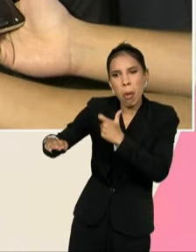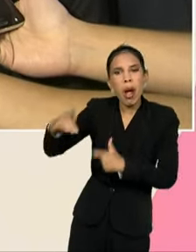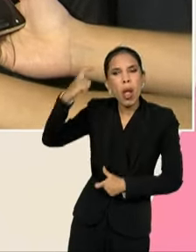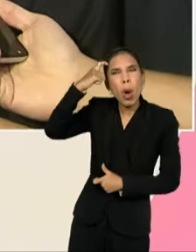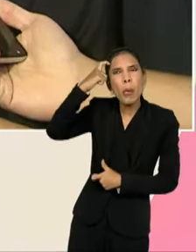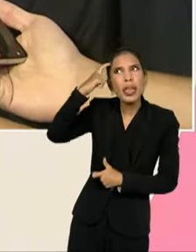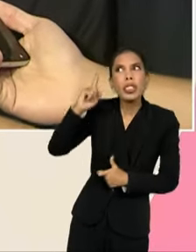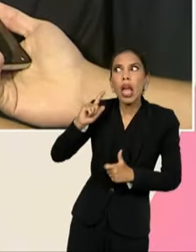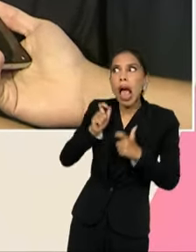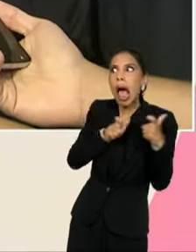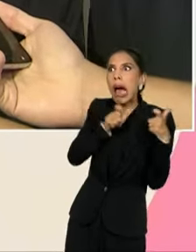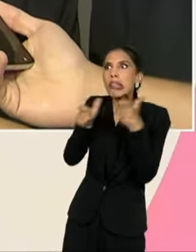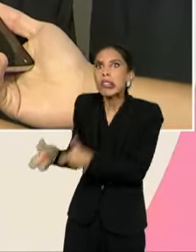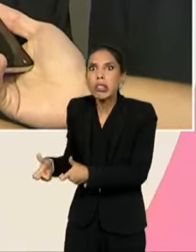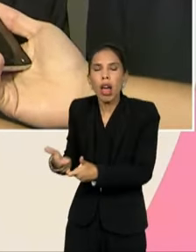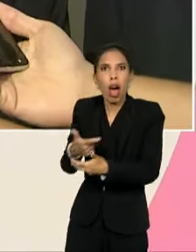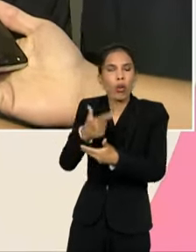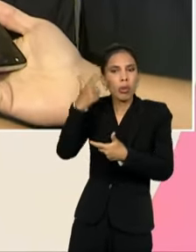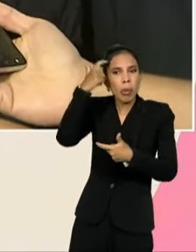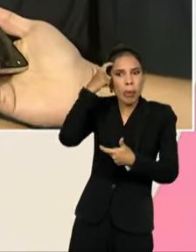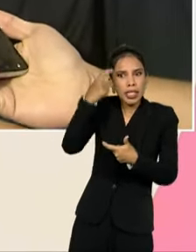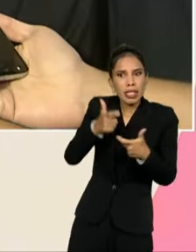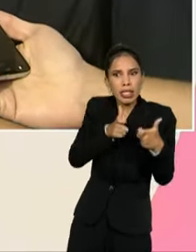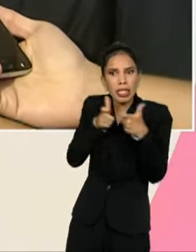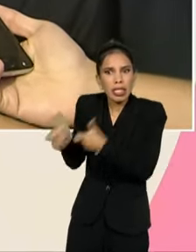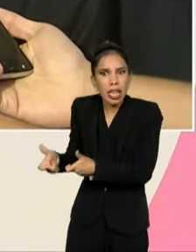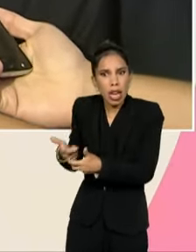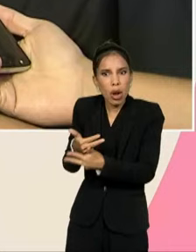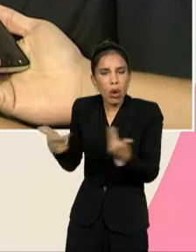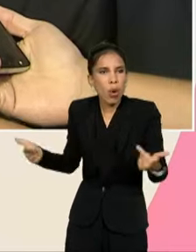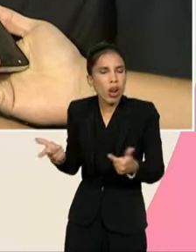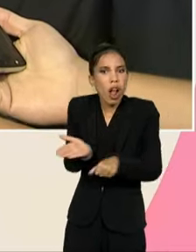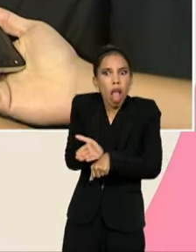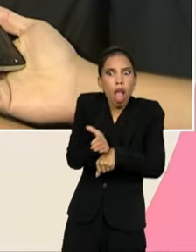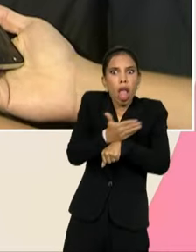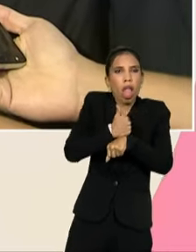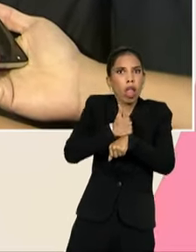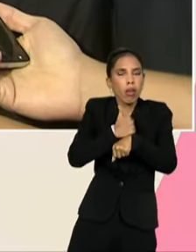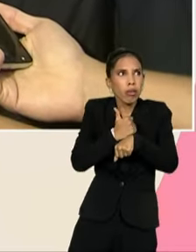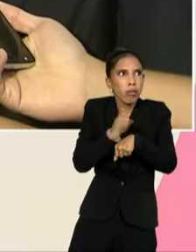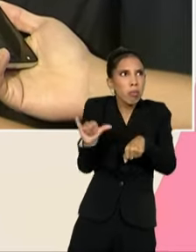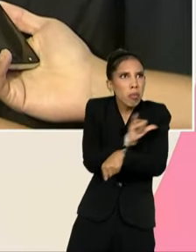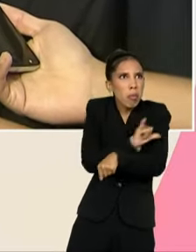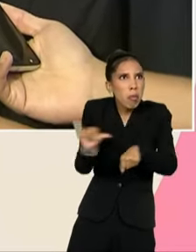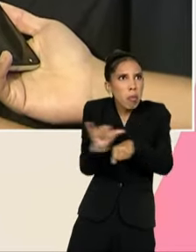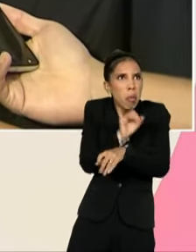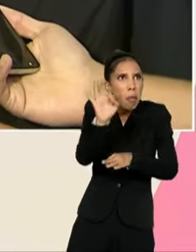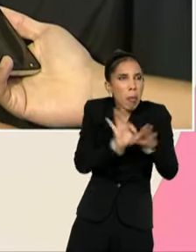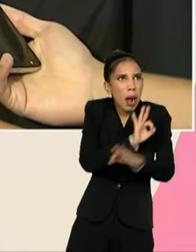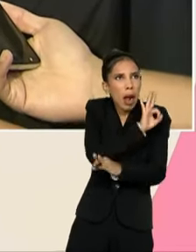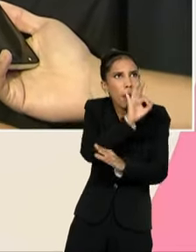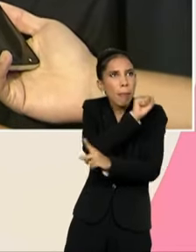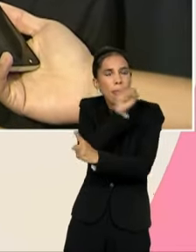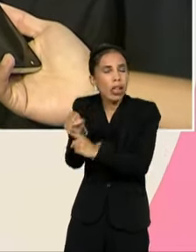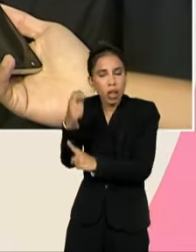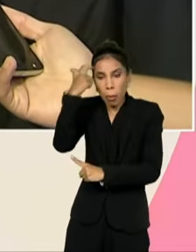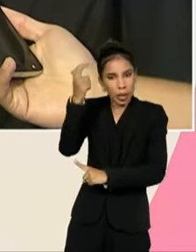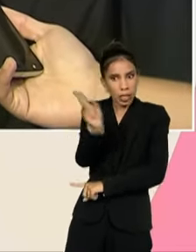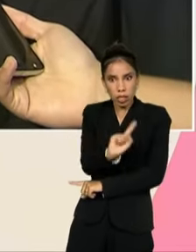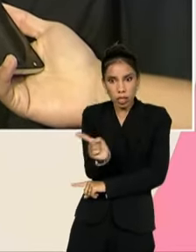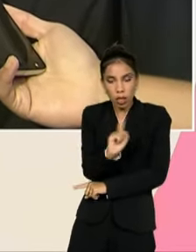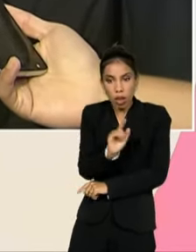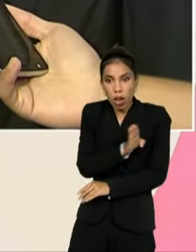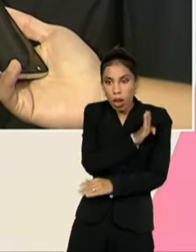assalto ou alguma coisa que pudesse ser não desse tipo. Não, uma coisa premeditada, né? E a gente vai para lá no lugar, e quando eu recebo